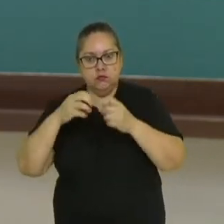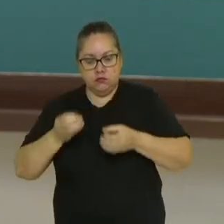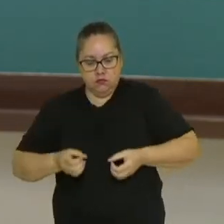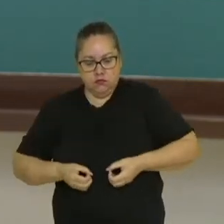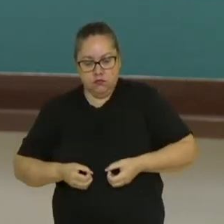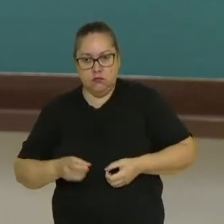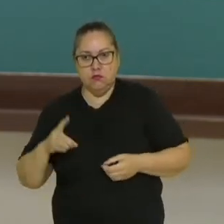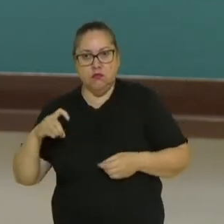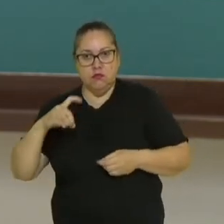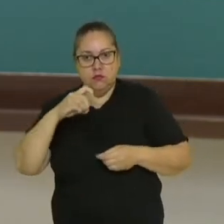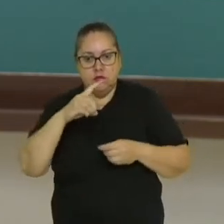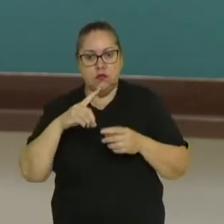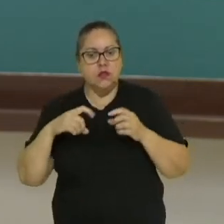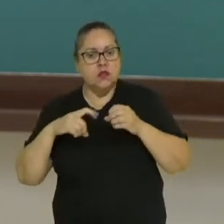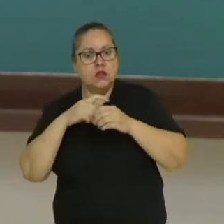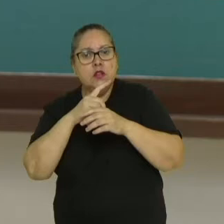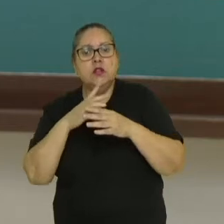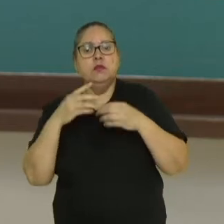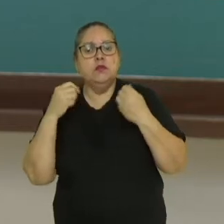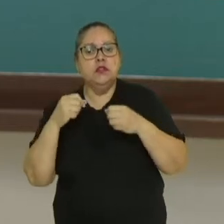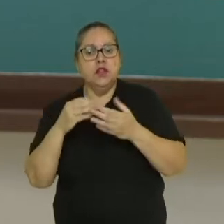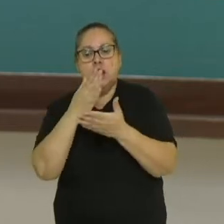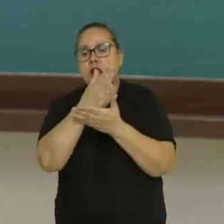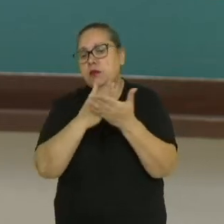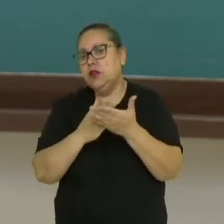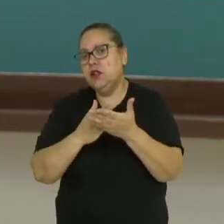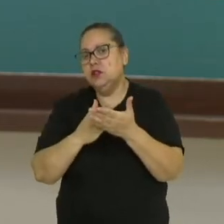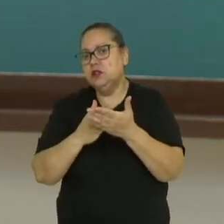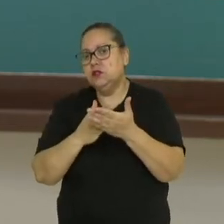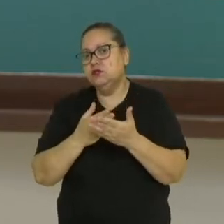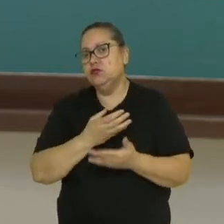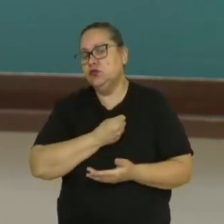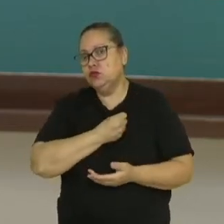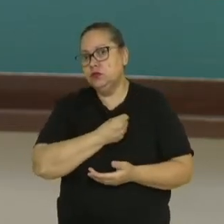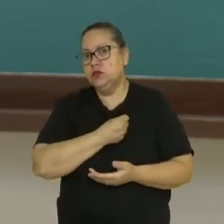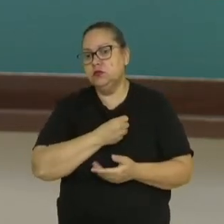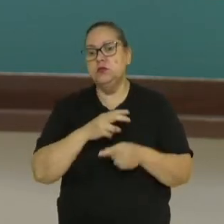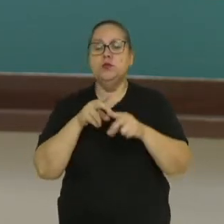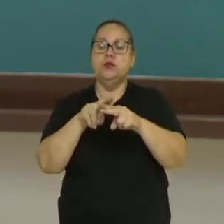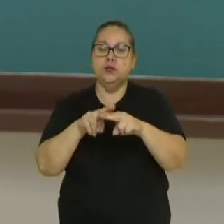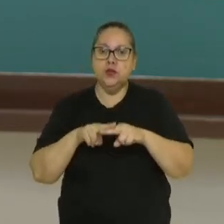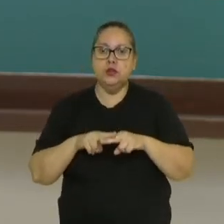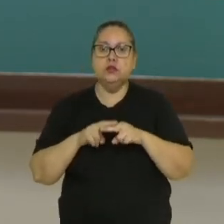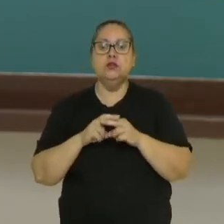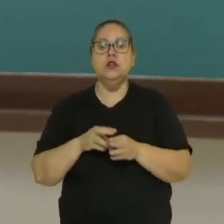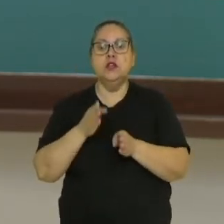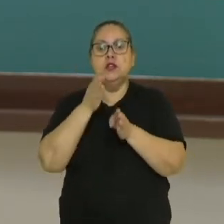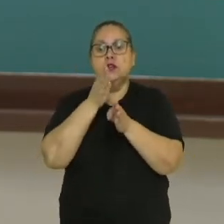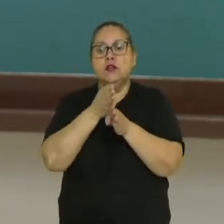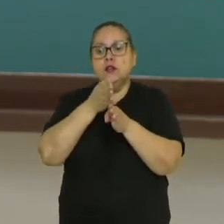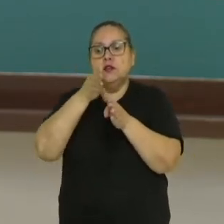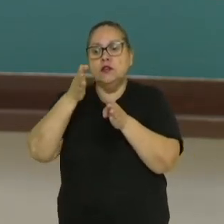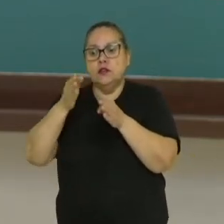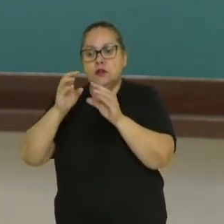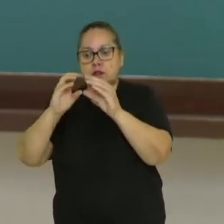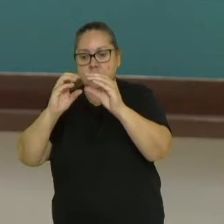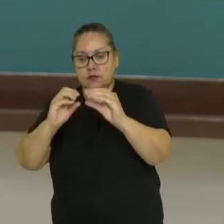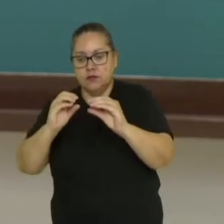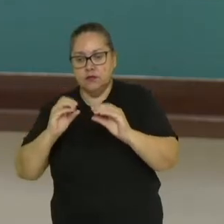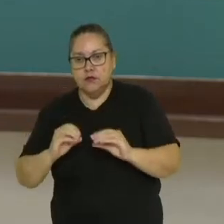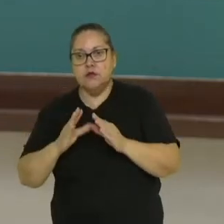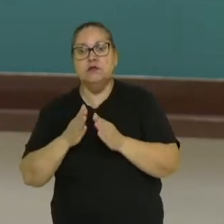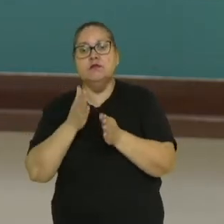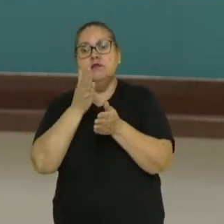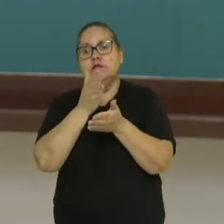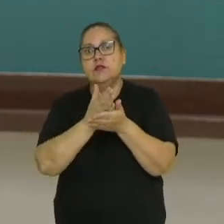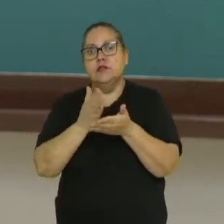esses espermatozoides e esses óvulos têm que ter a metade desses números de cromossomos. Por isso que a meiose divide esse número, né?